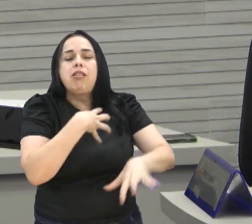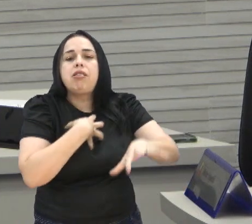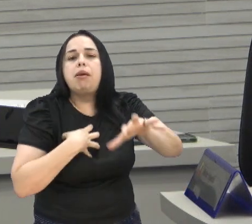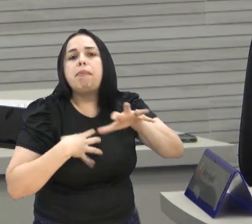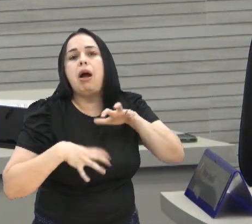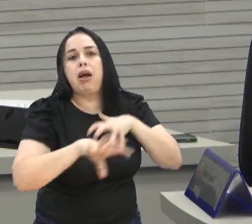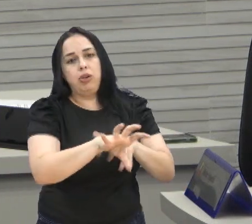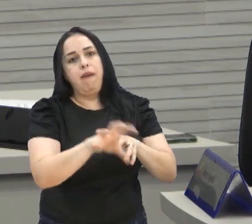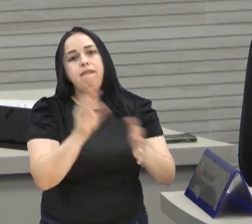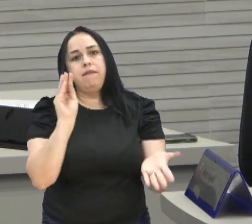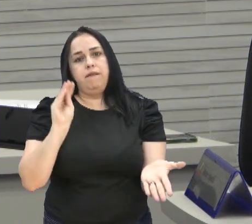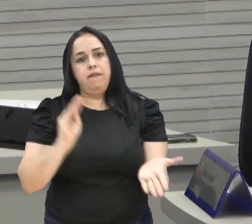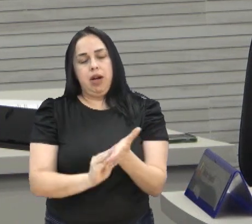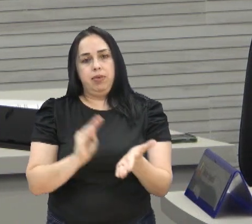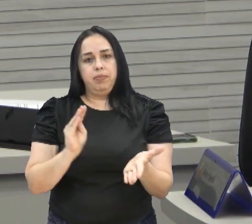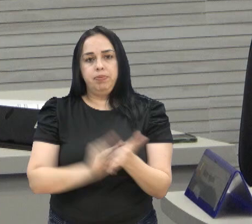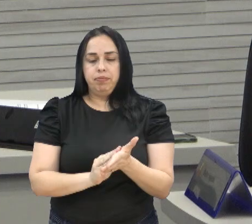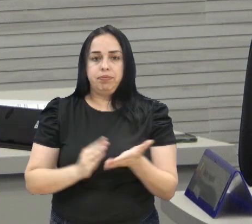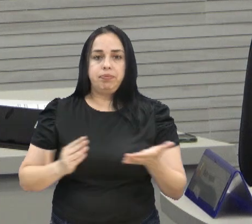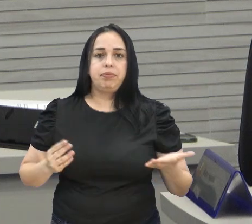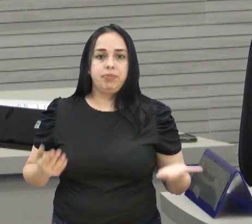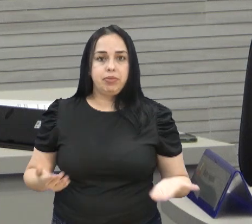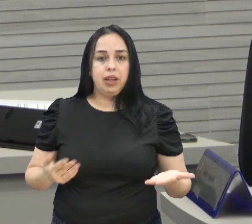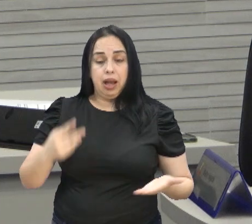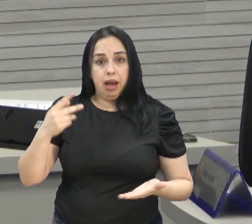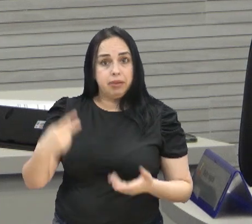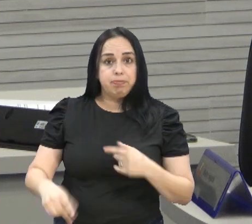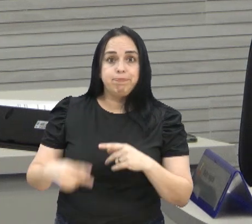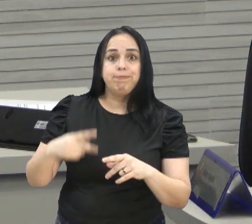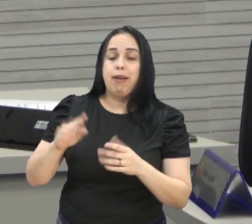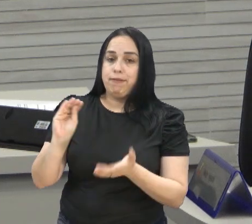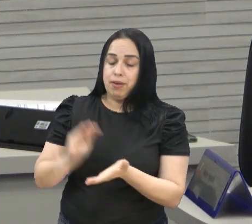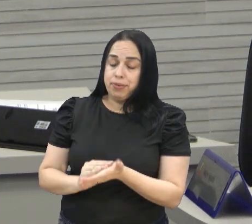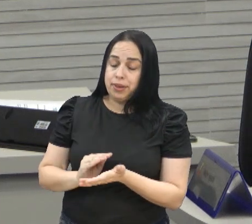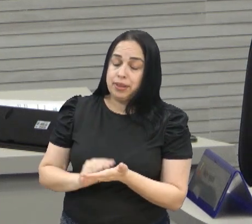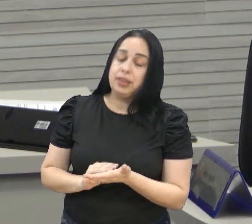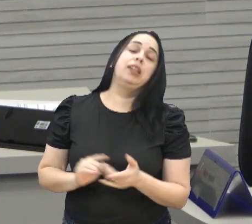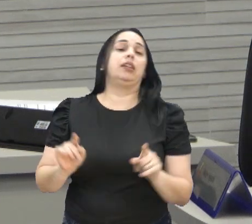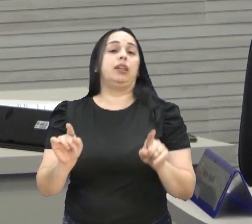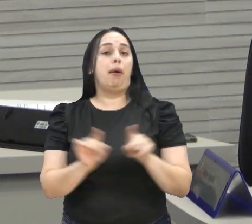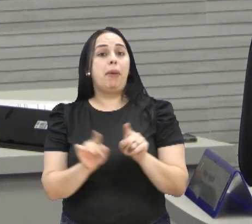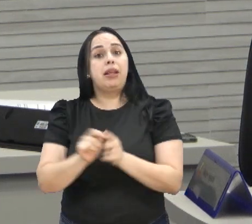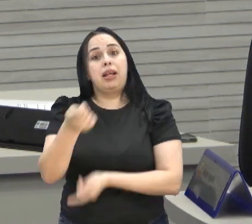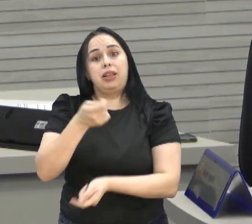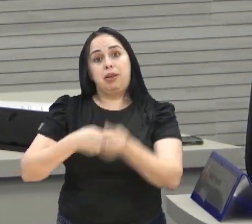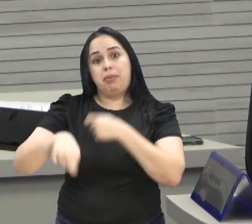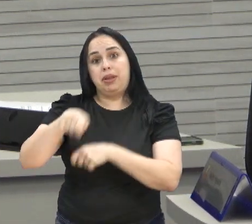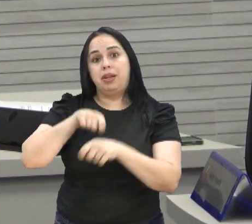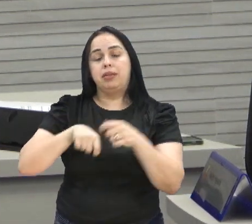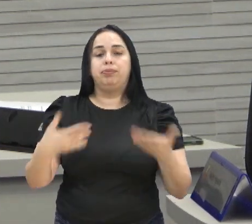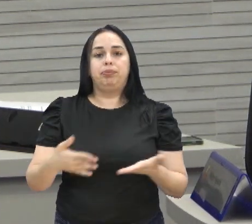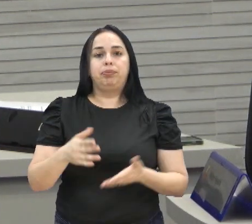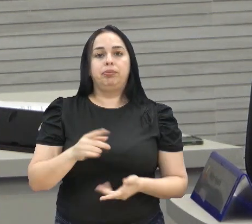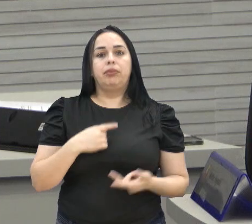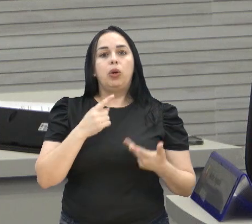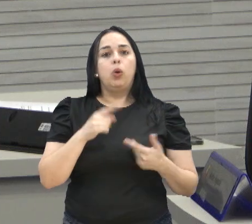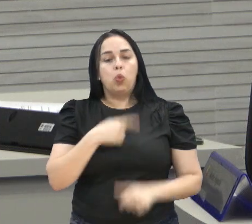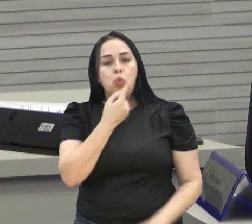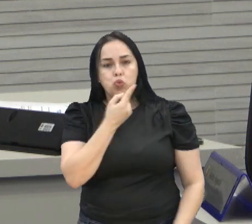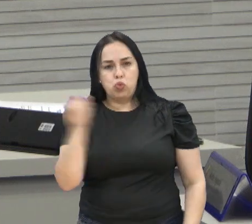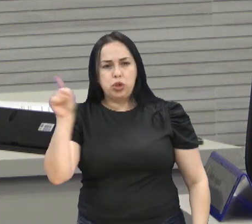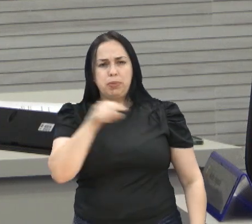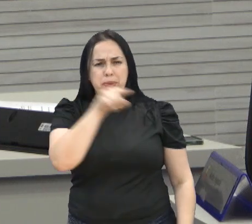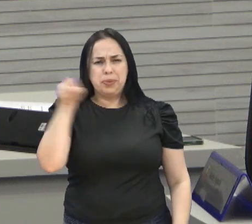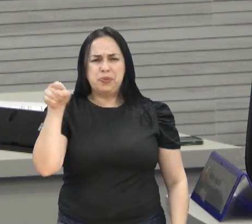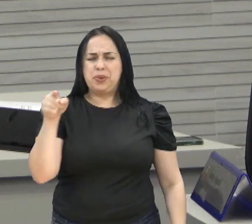responsáveis pelo transporte adaptado em São José dos Campos e pela administração. O último caso que chegou, acho que todos os